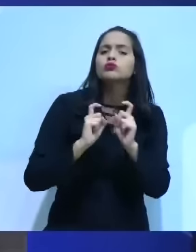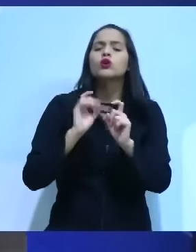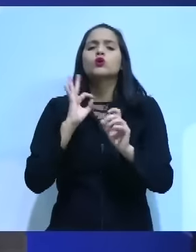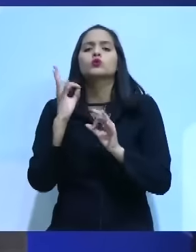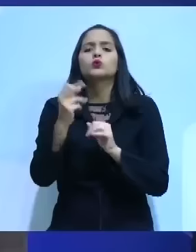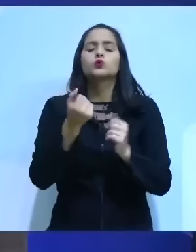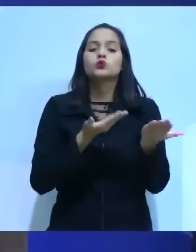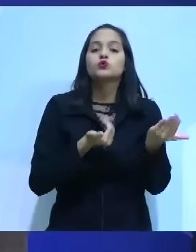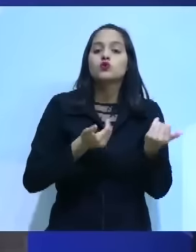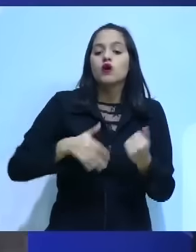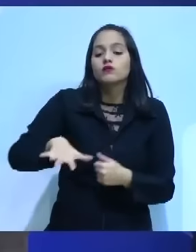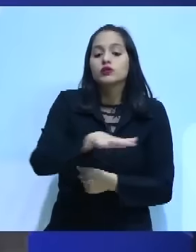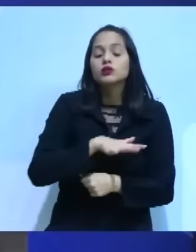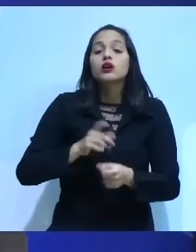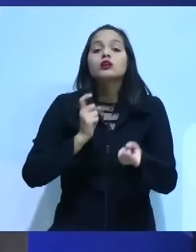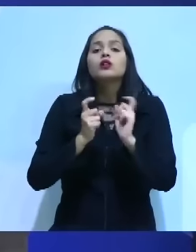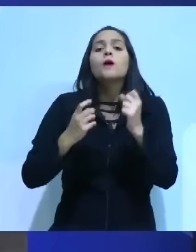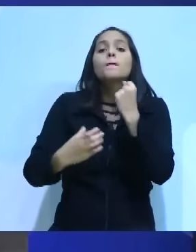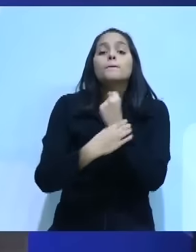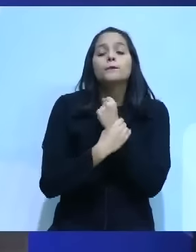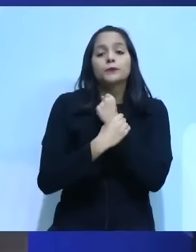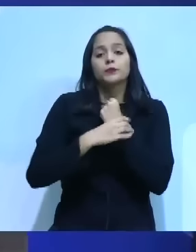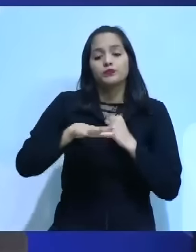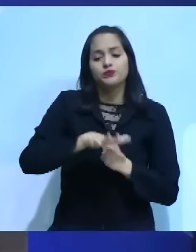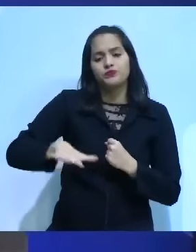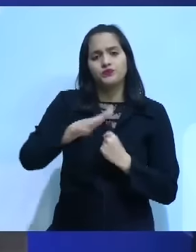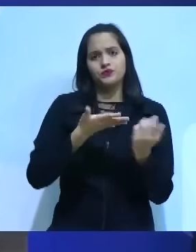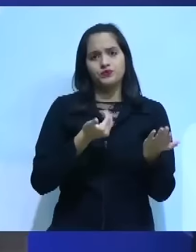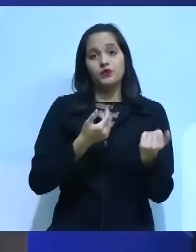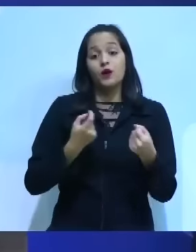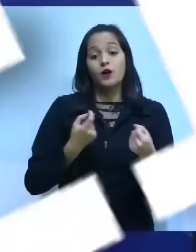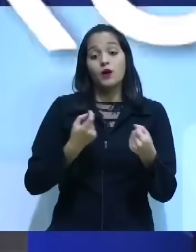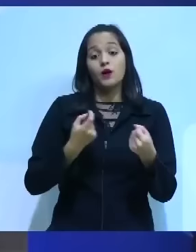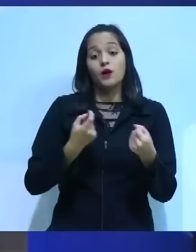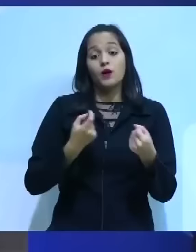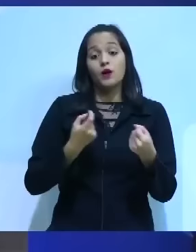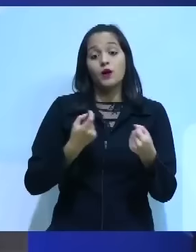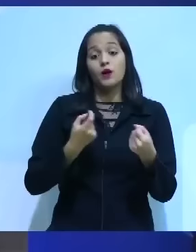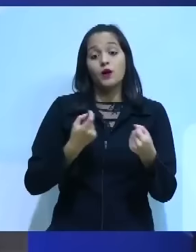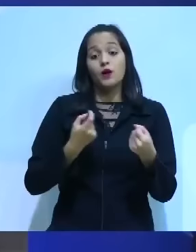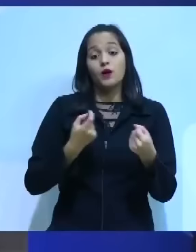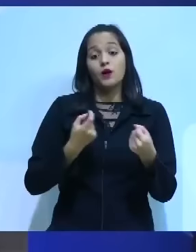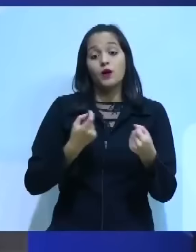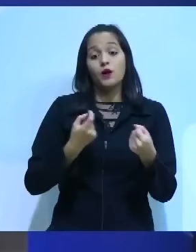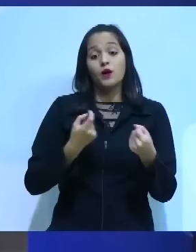gestão e proteger essa juventude, fazer parcerias para a gente poder avançar.